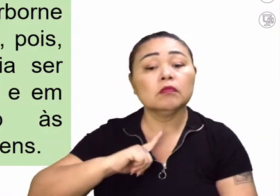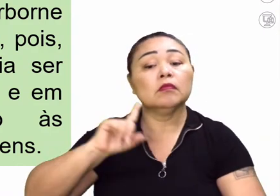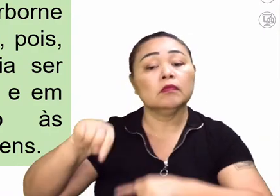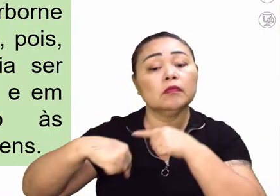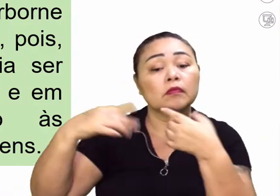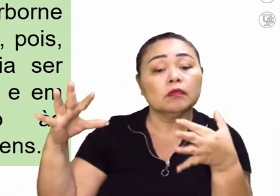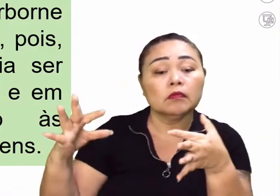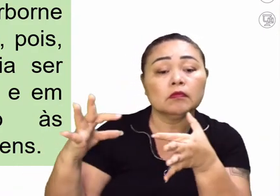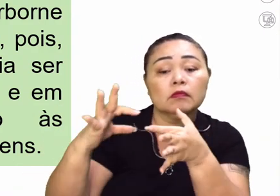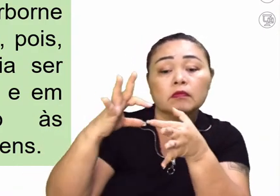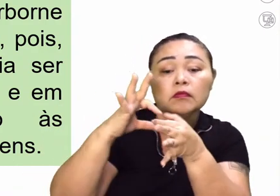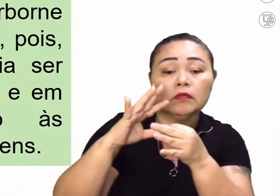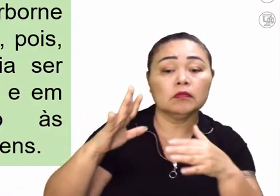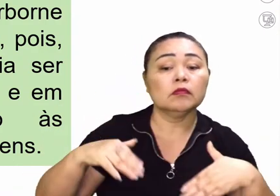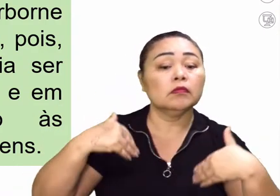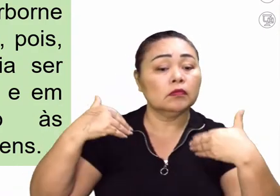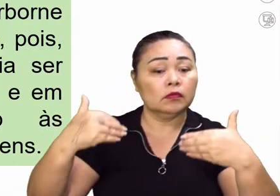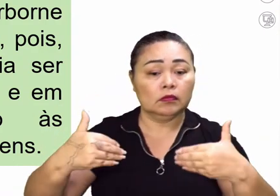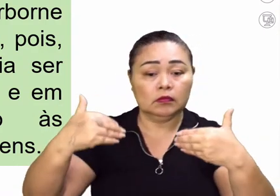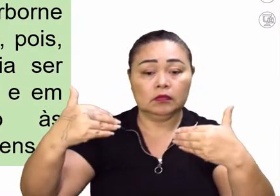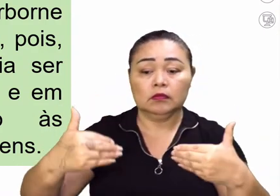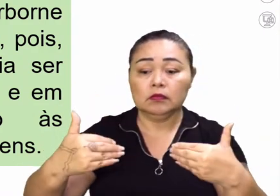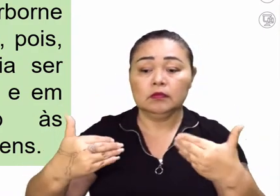Nacional de produção mineral